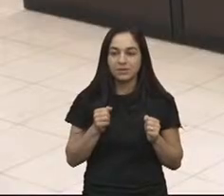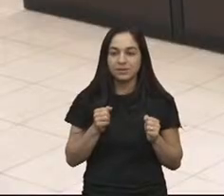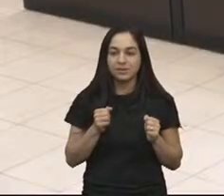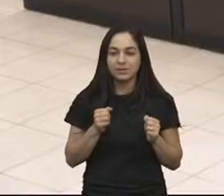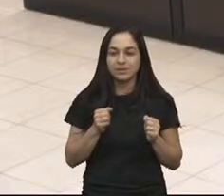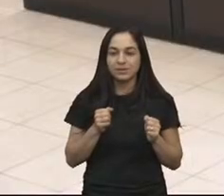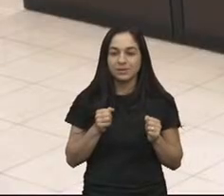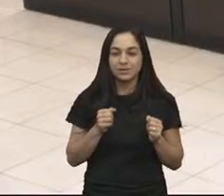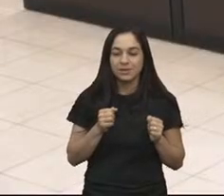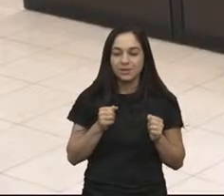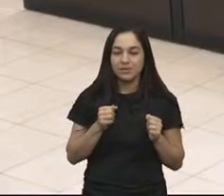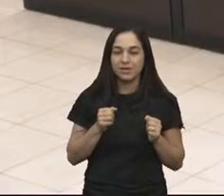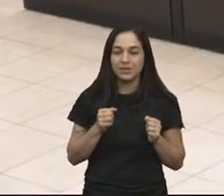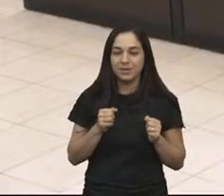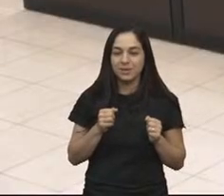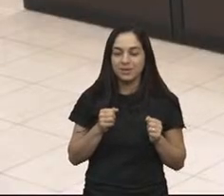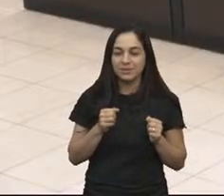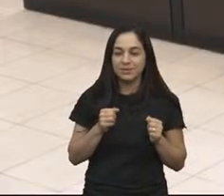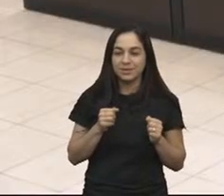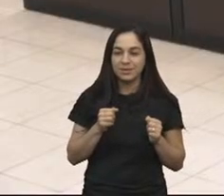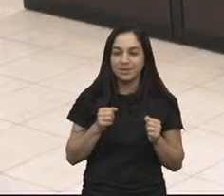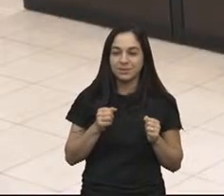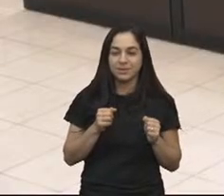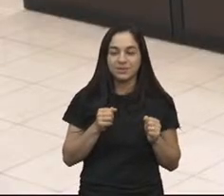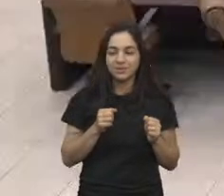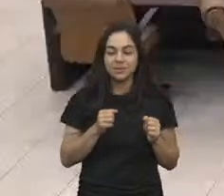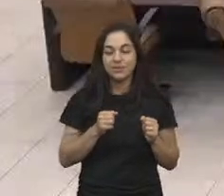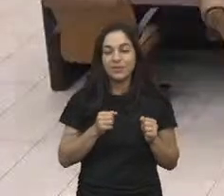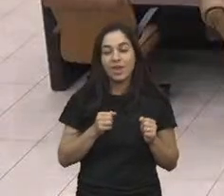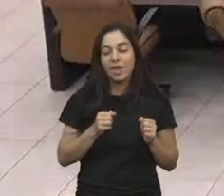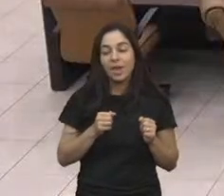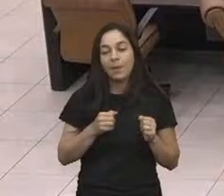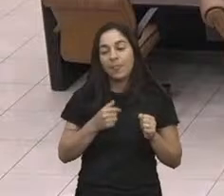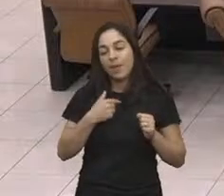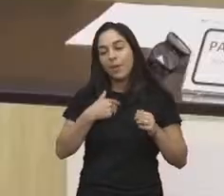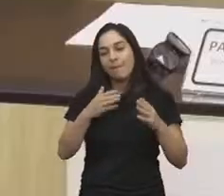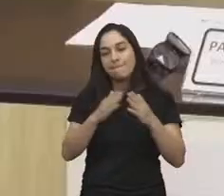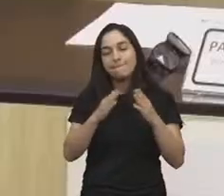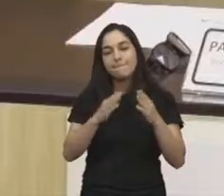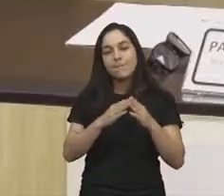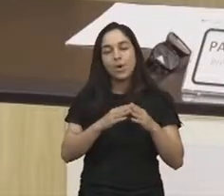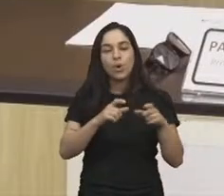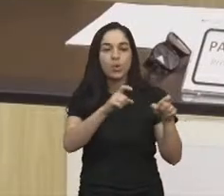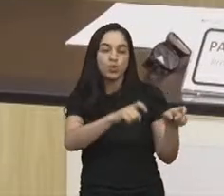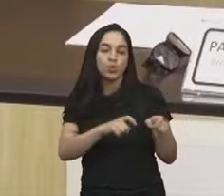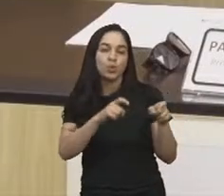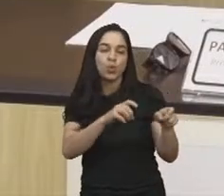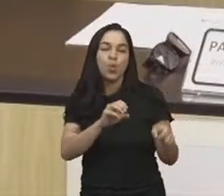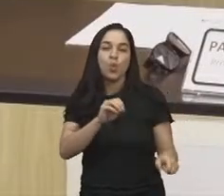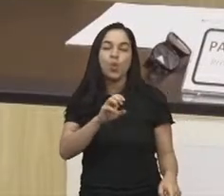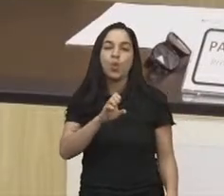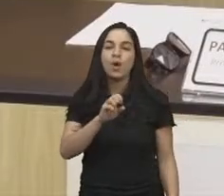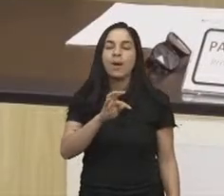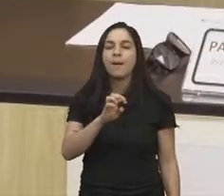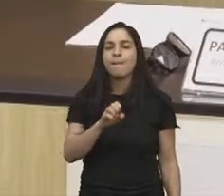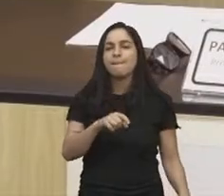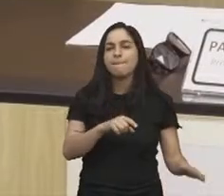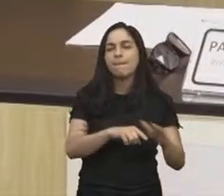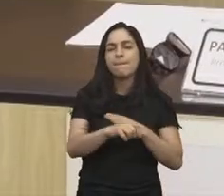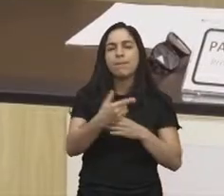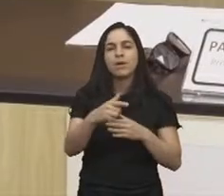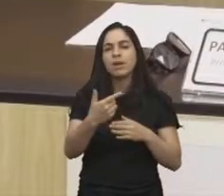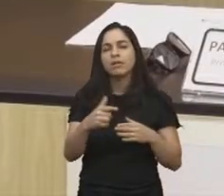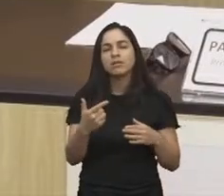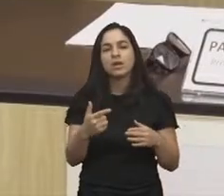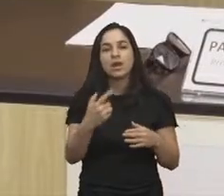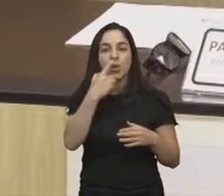Tem uma pergunta aqui do internauta. Moro na Zona Oeste e gostaria de saber por que não existe coleta seletiva por